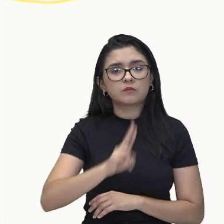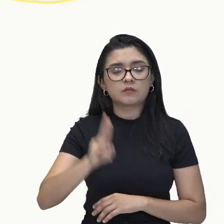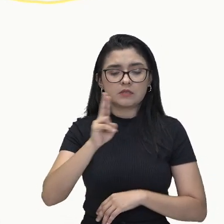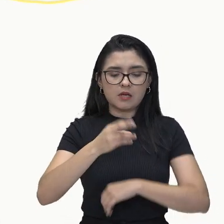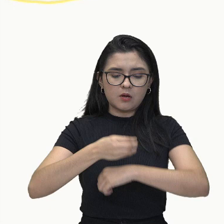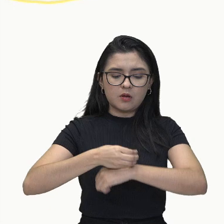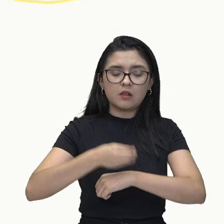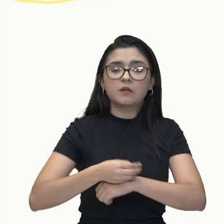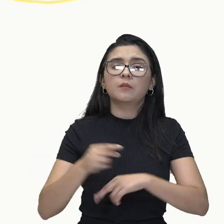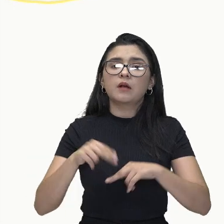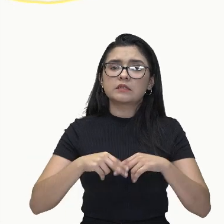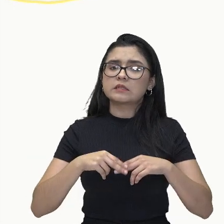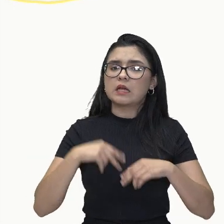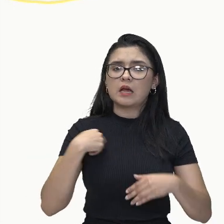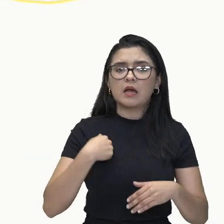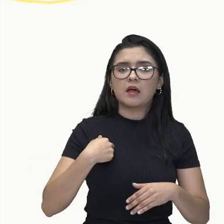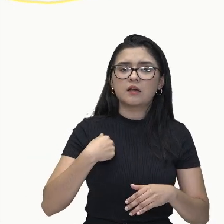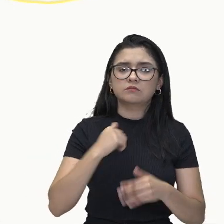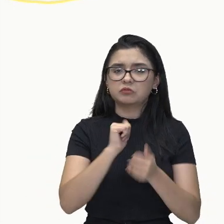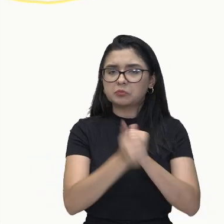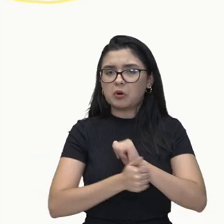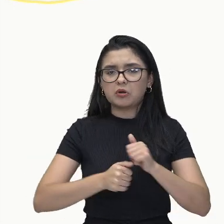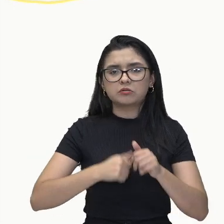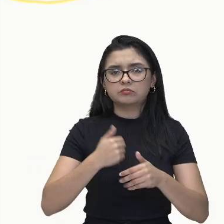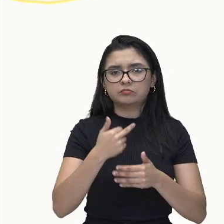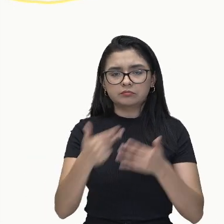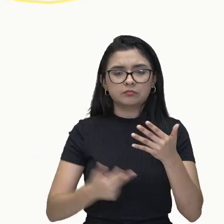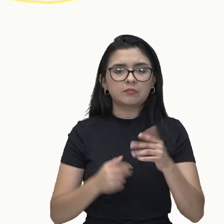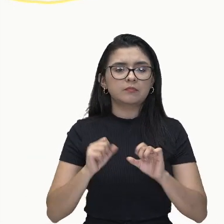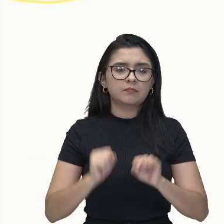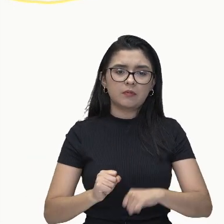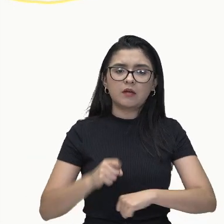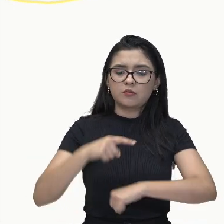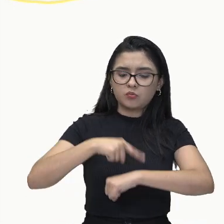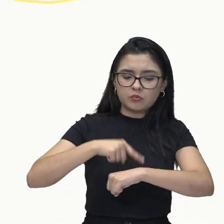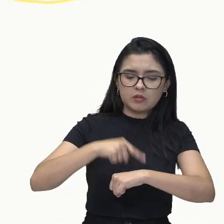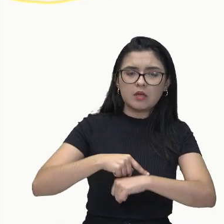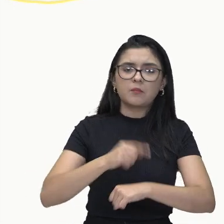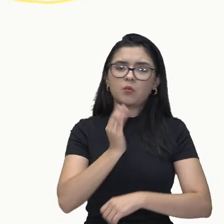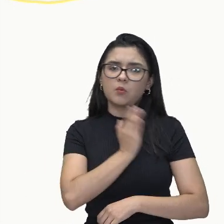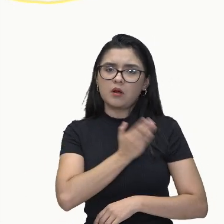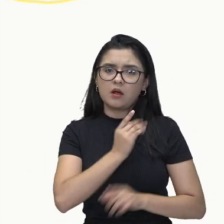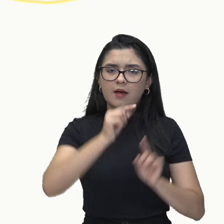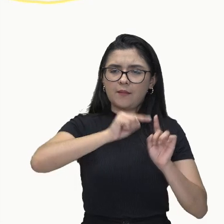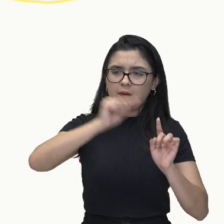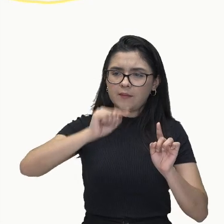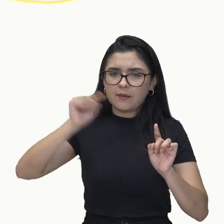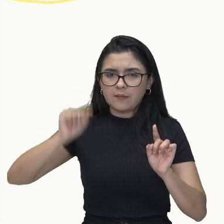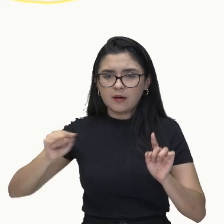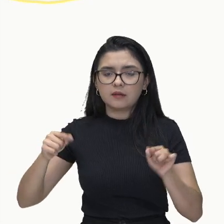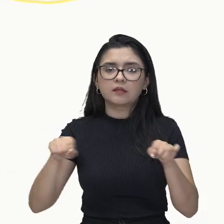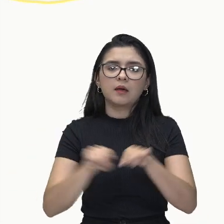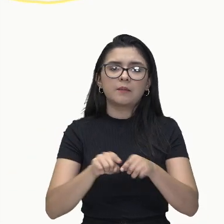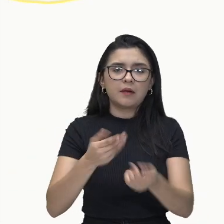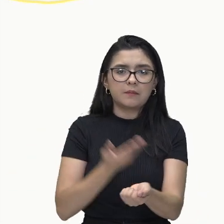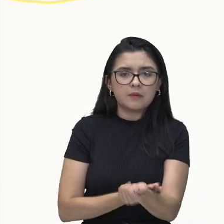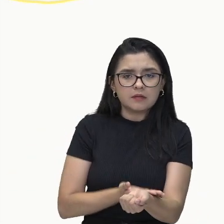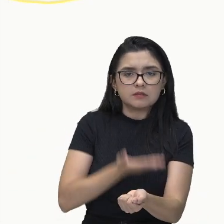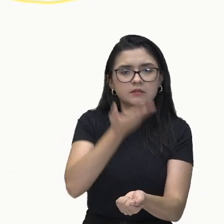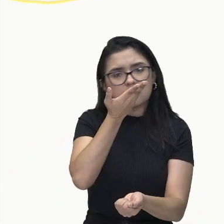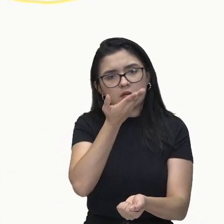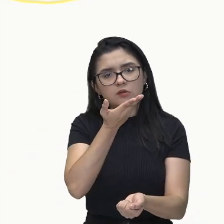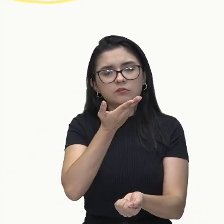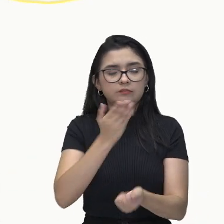o exercício ele tá cronometrando o seu tempo ali de exercício batimento cardíaco né medindo a pressão arterial É bem